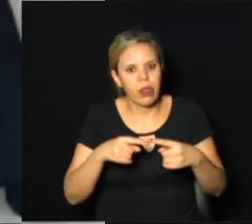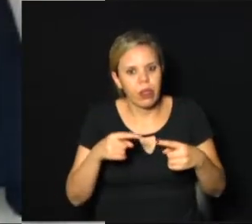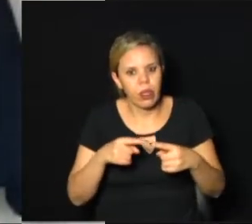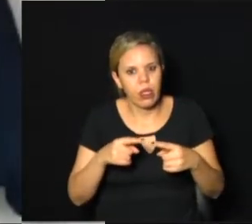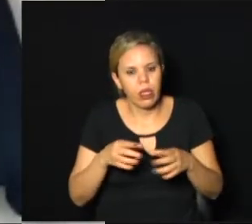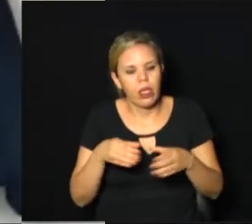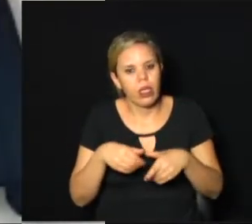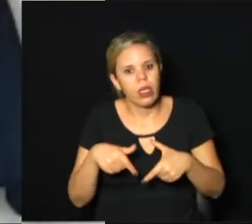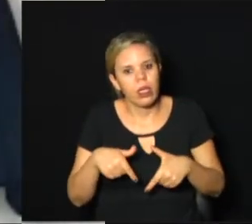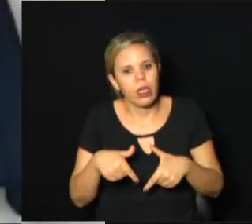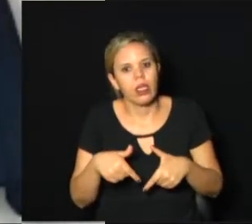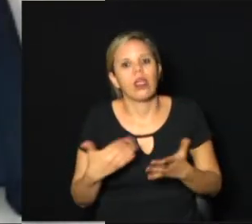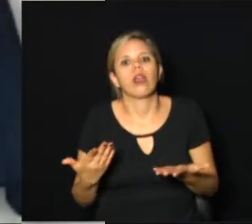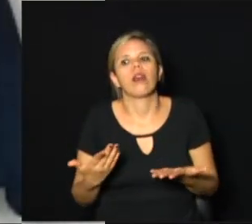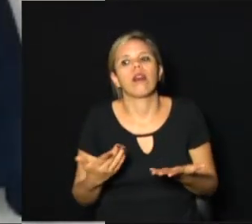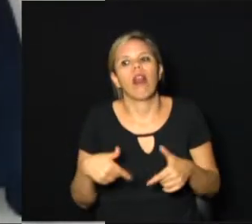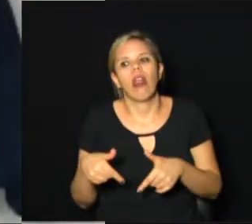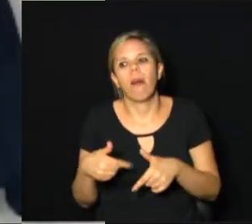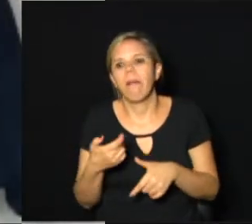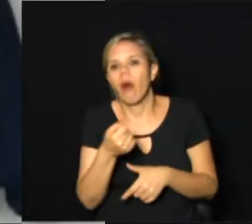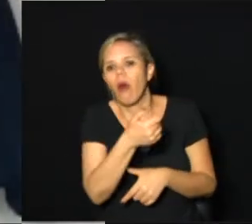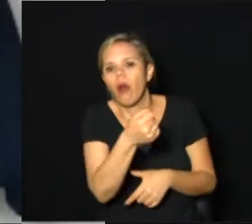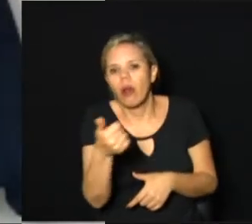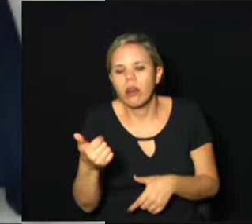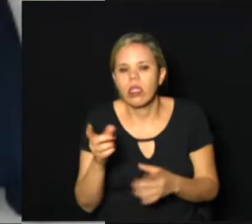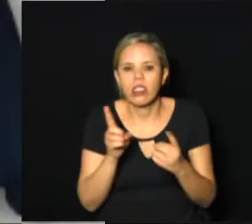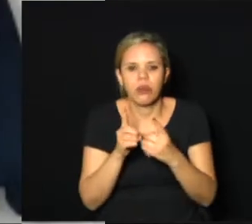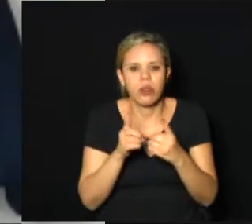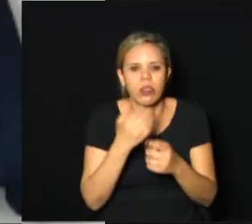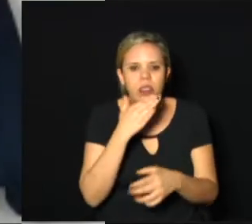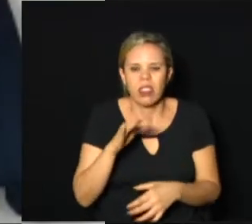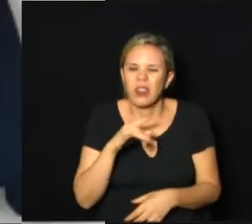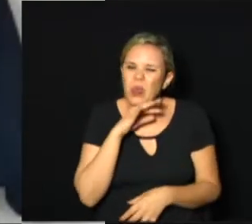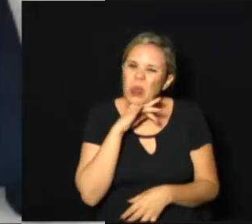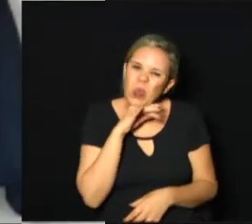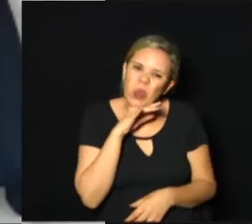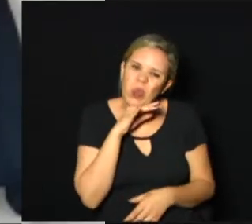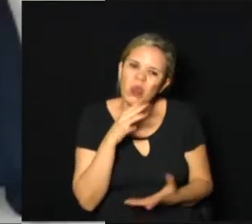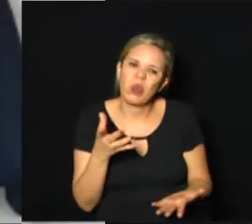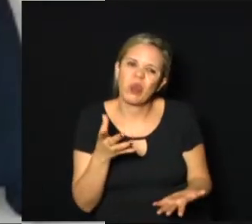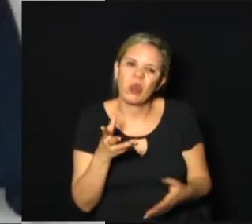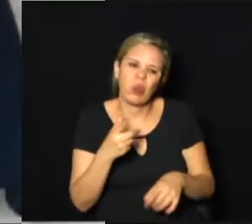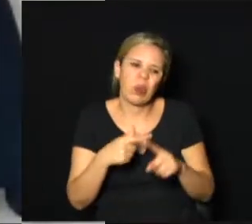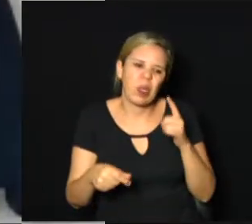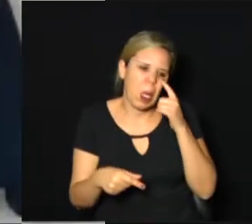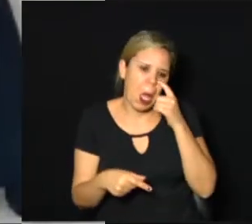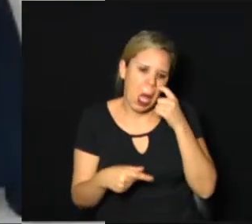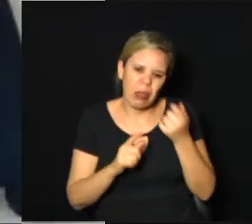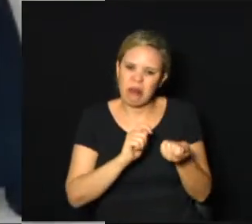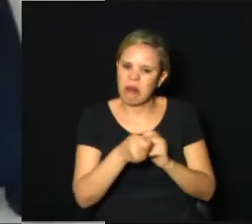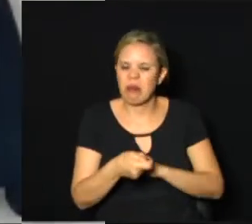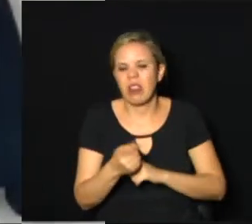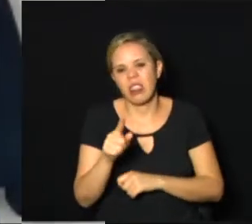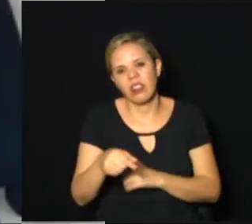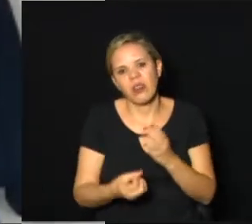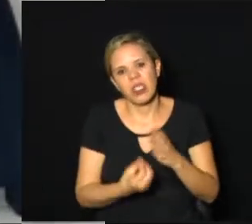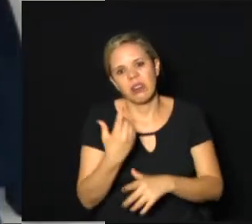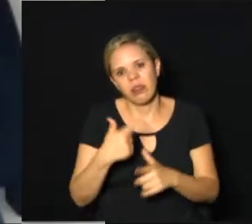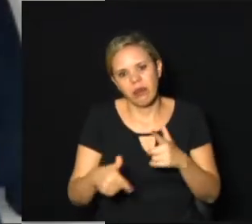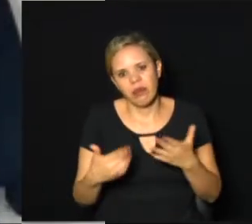ficar funcionando de forma parcial, o atendimento das nossas crianças vai ser, né, pela metade, não vai ser adequado, e isso vai